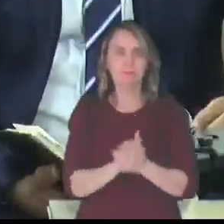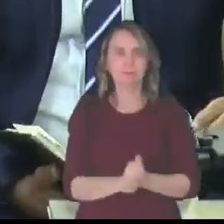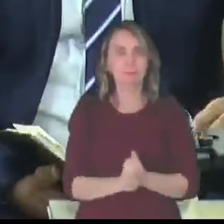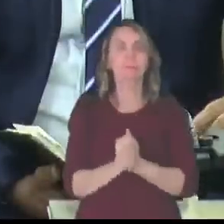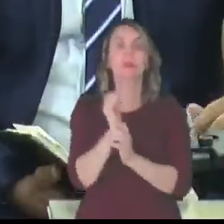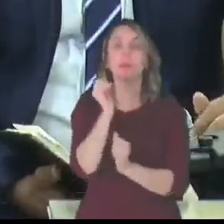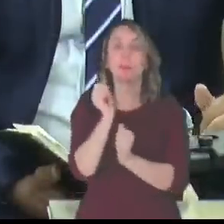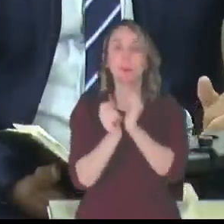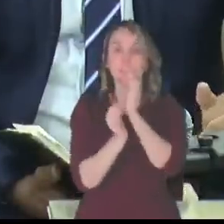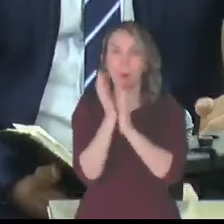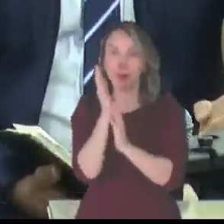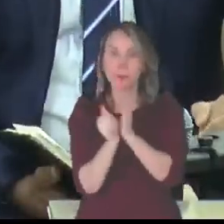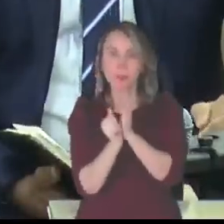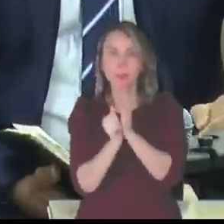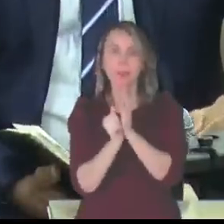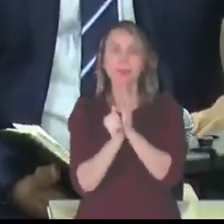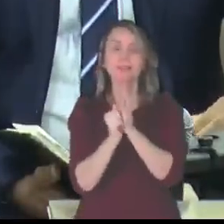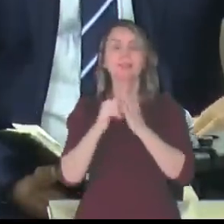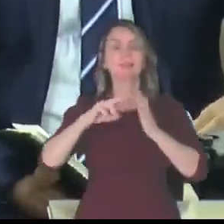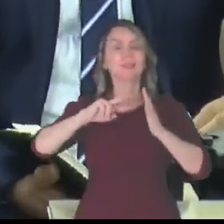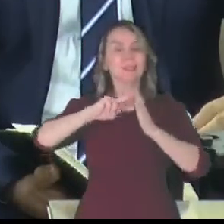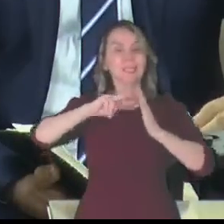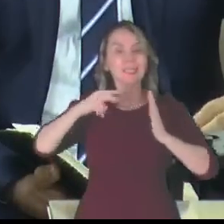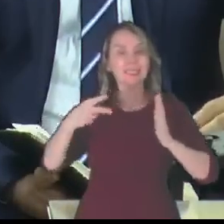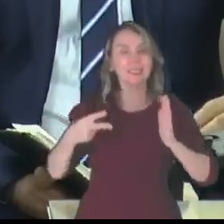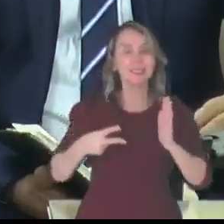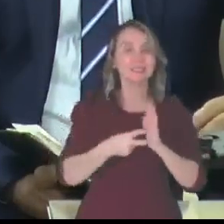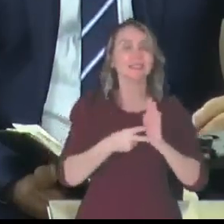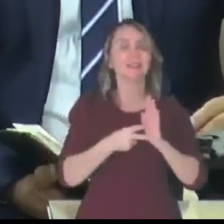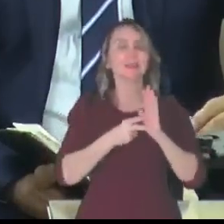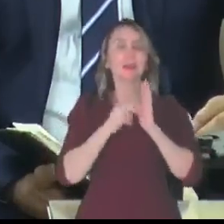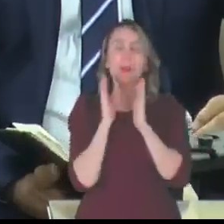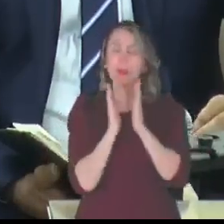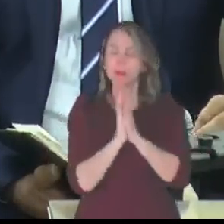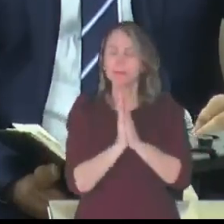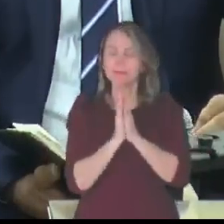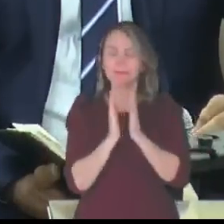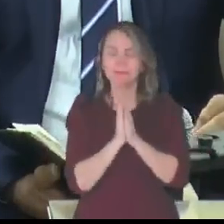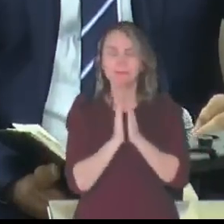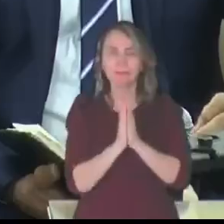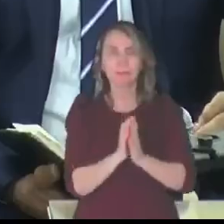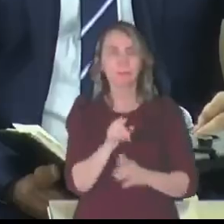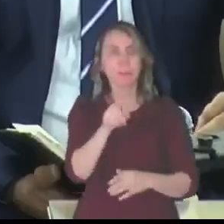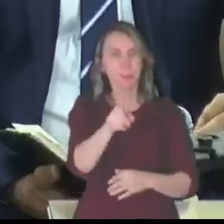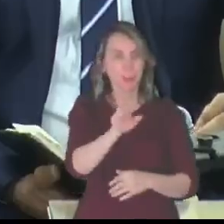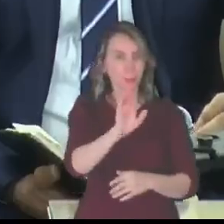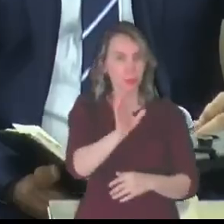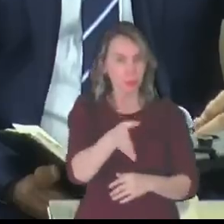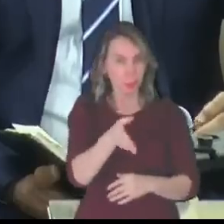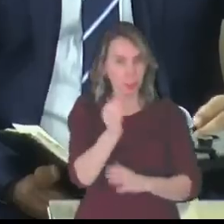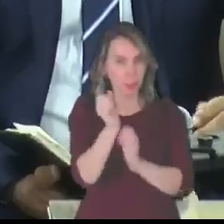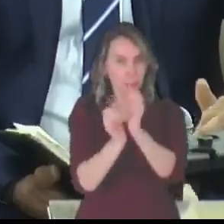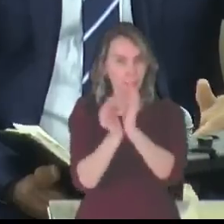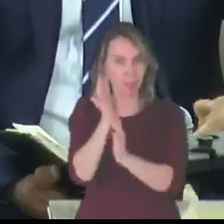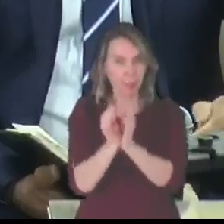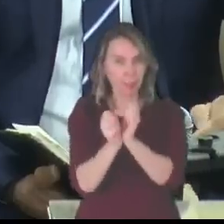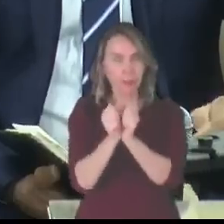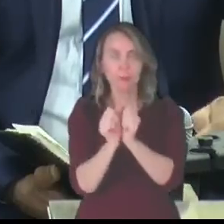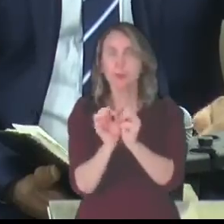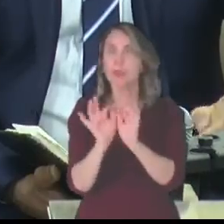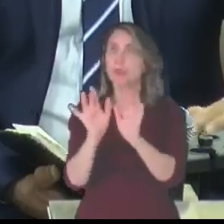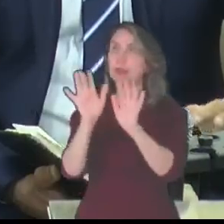as orações Aleluia você já queimou incenso hoje